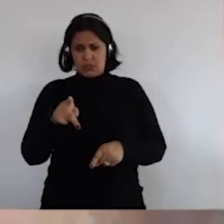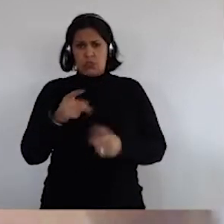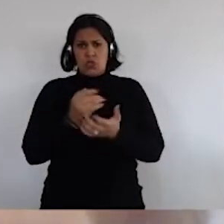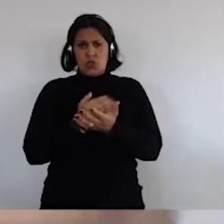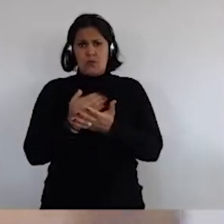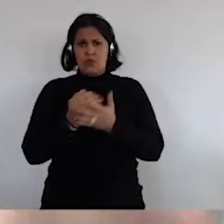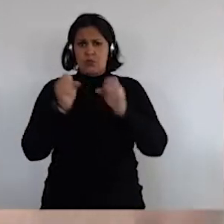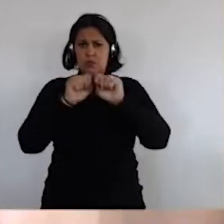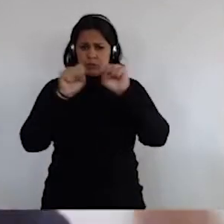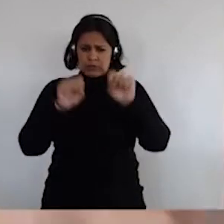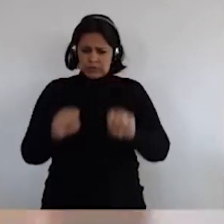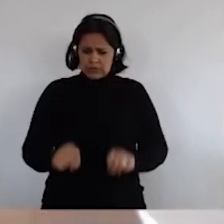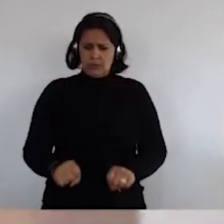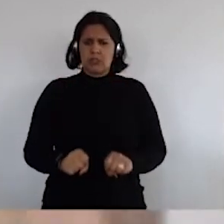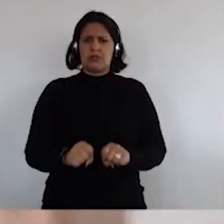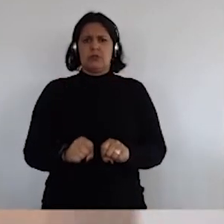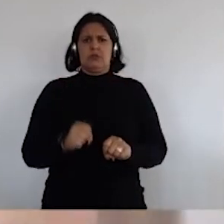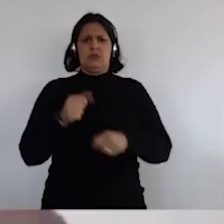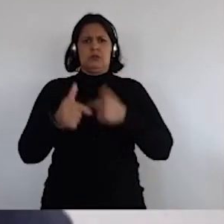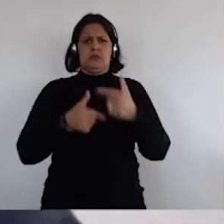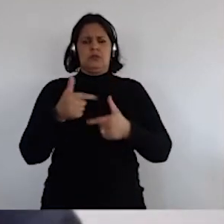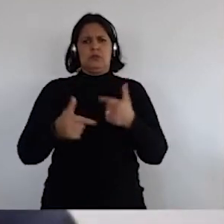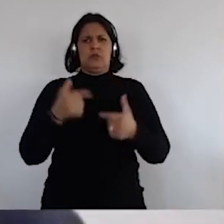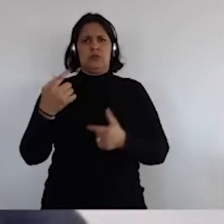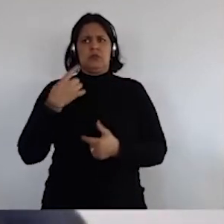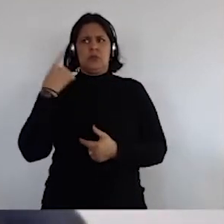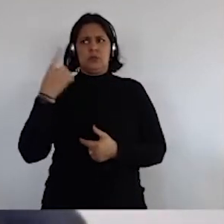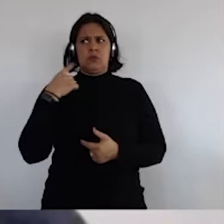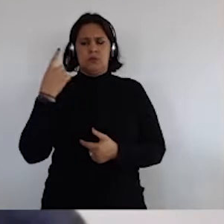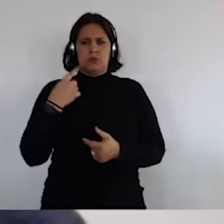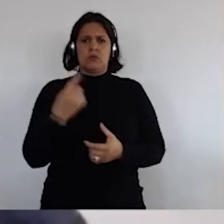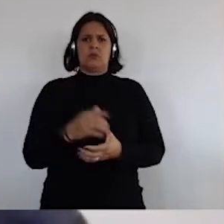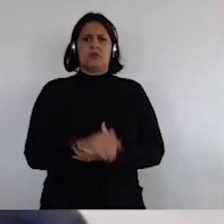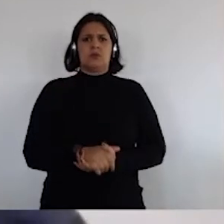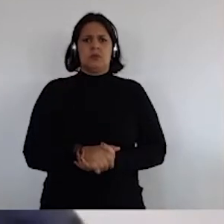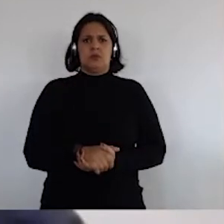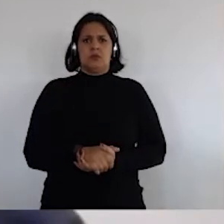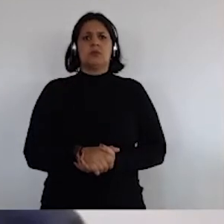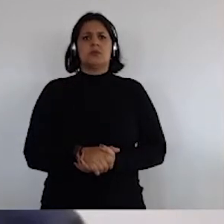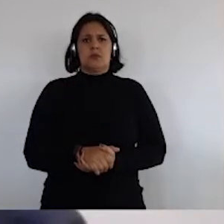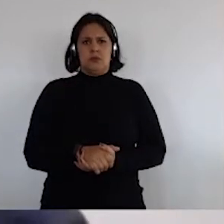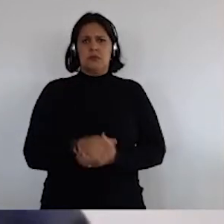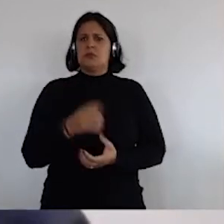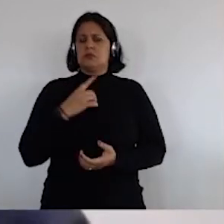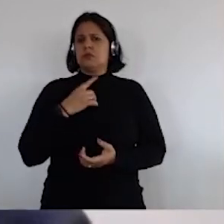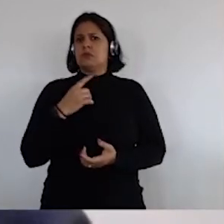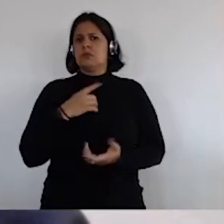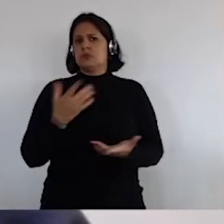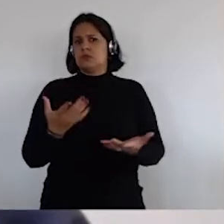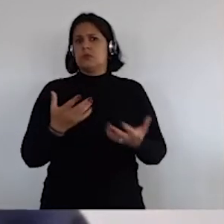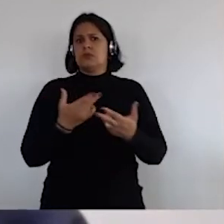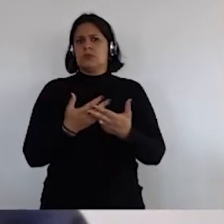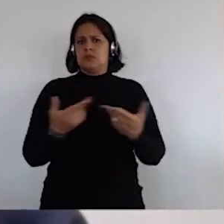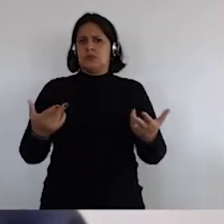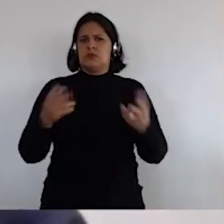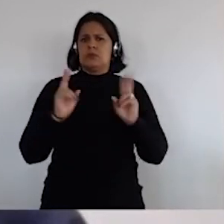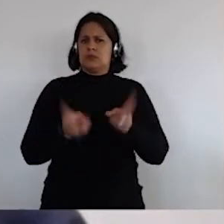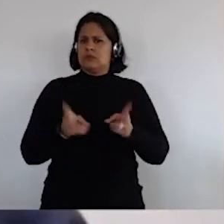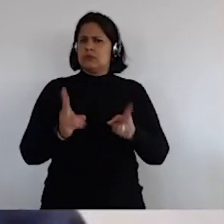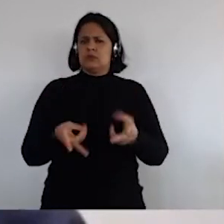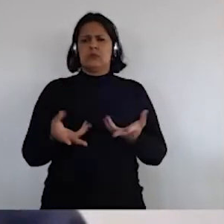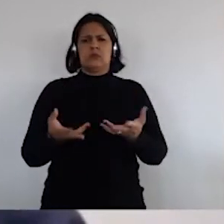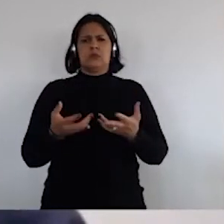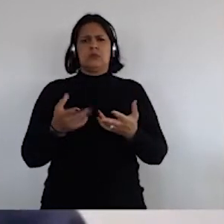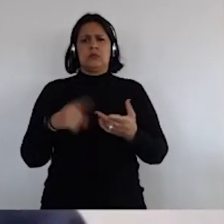ordem das prerrogativas da advocacia pela Ordem dos Advogados do Brasil, cujo maior legado foram as caravanas, são as caravanas